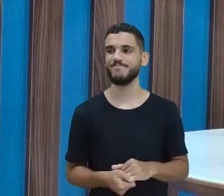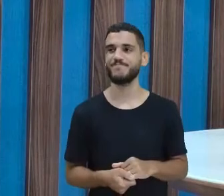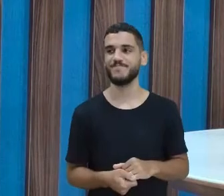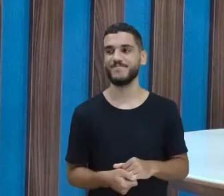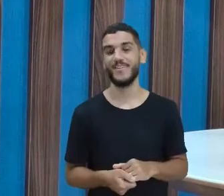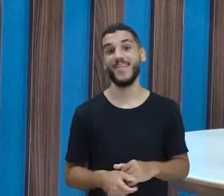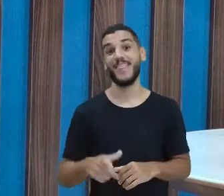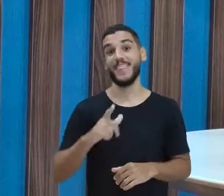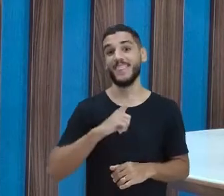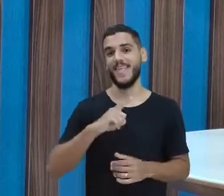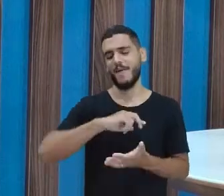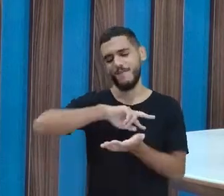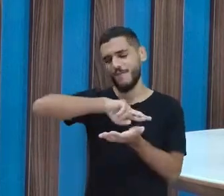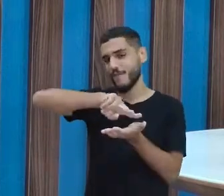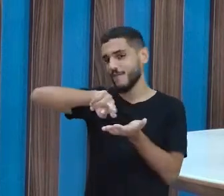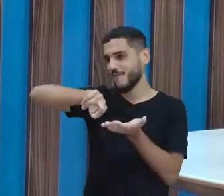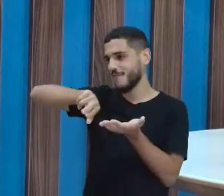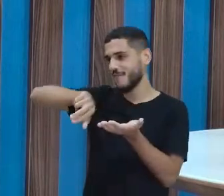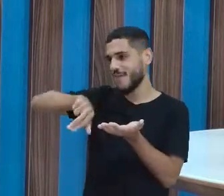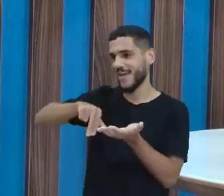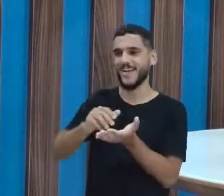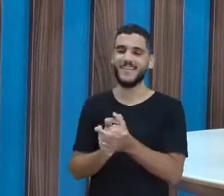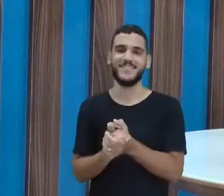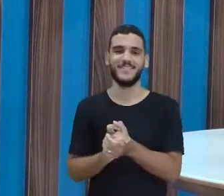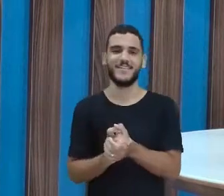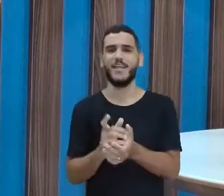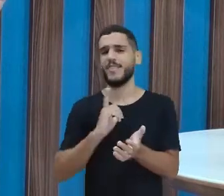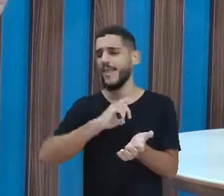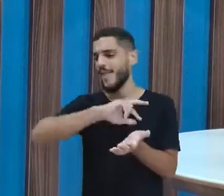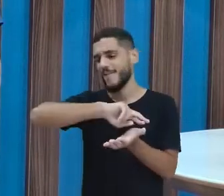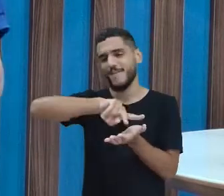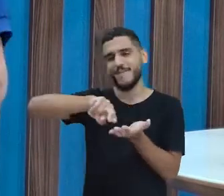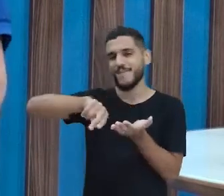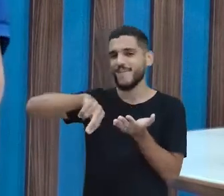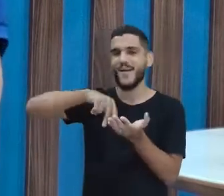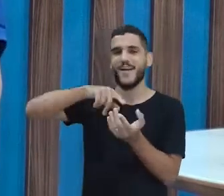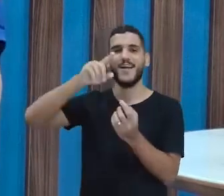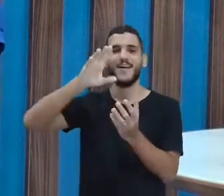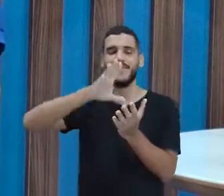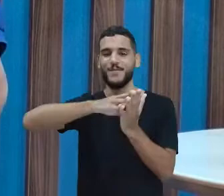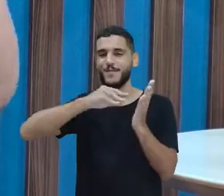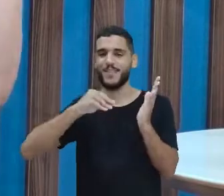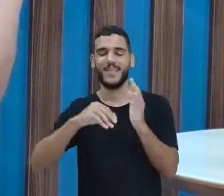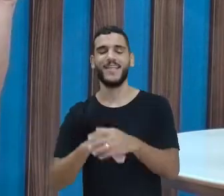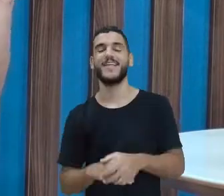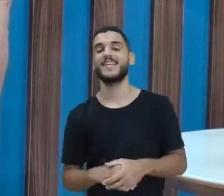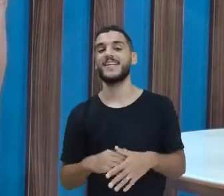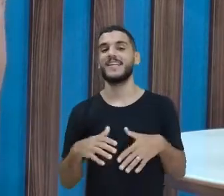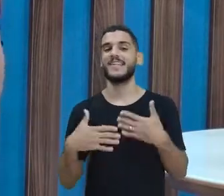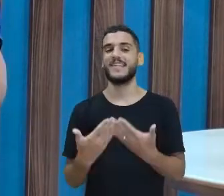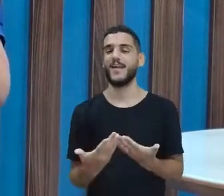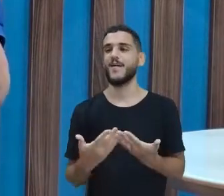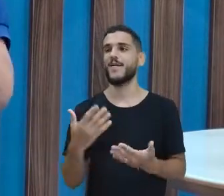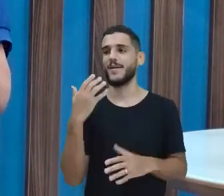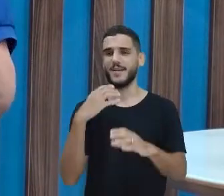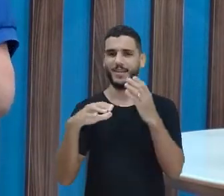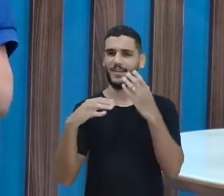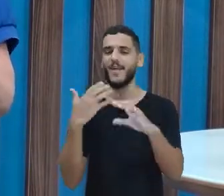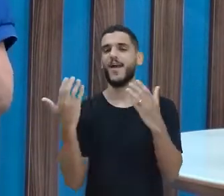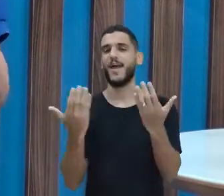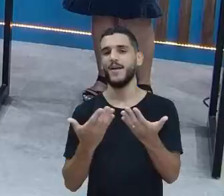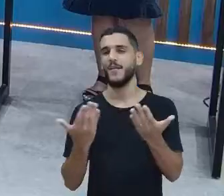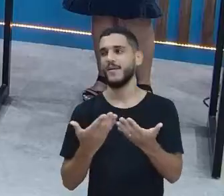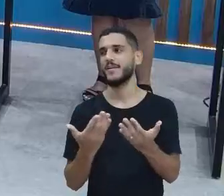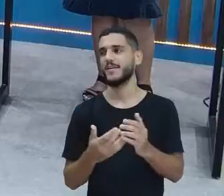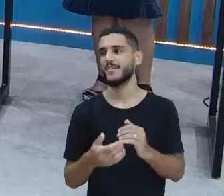as versões são diferentes, né? Tem várias versões. Eu conheço uma versão. Essa versão que você cantou agora, eu não conhecia.